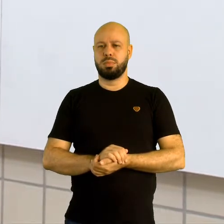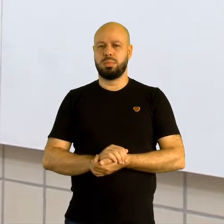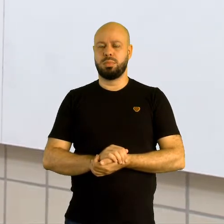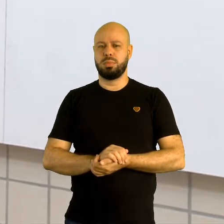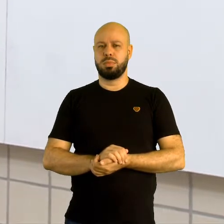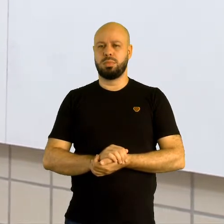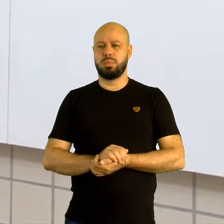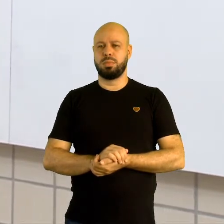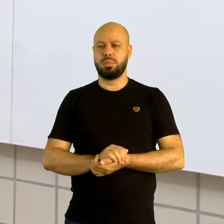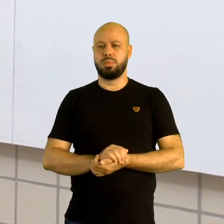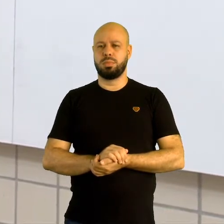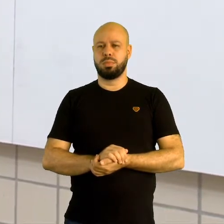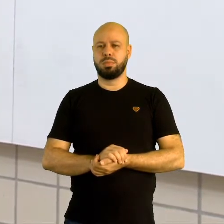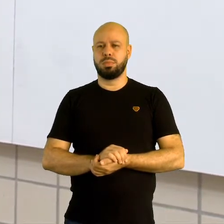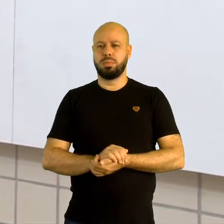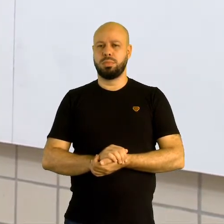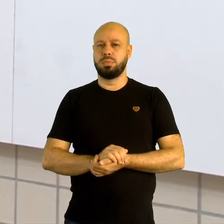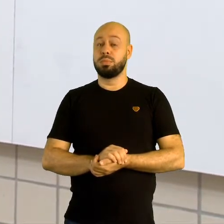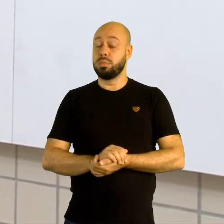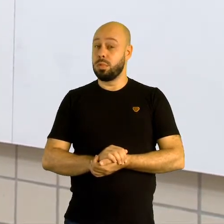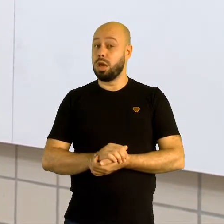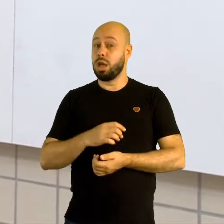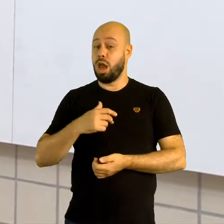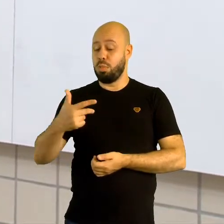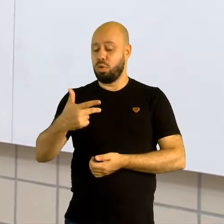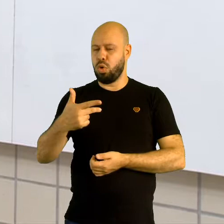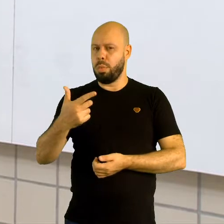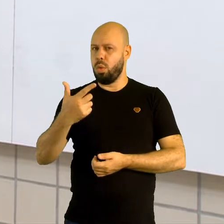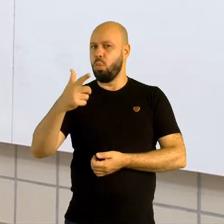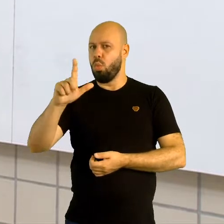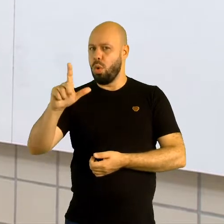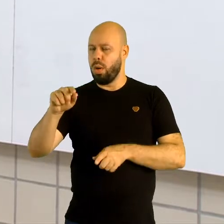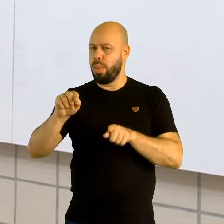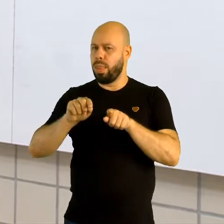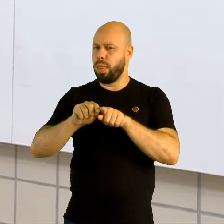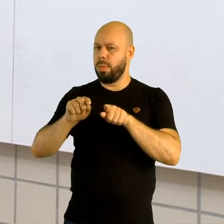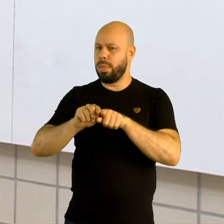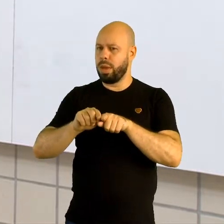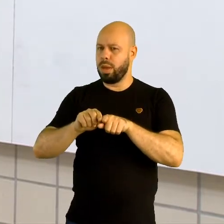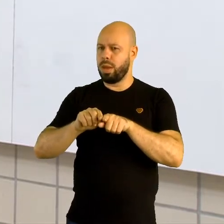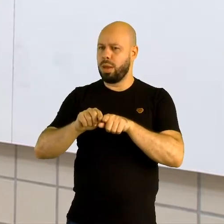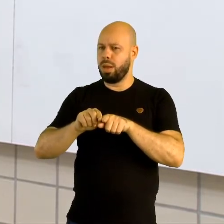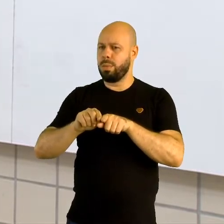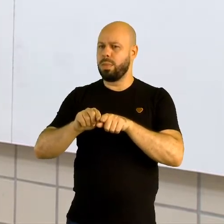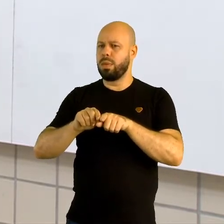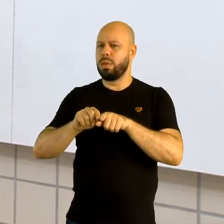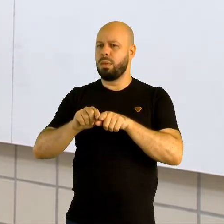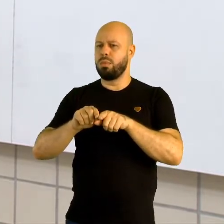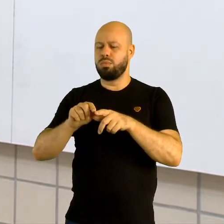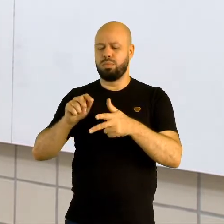Temos também um outro pronome, que é o when.